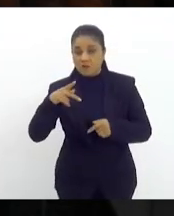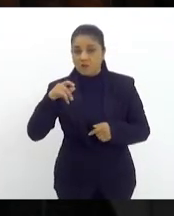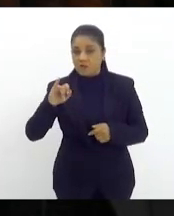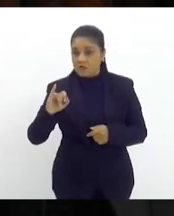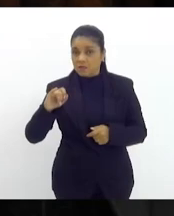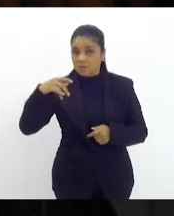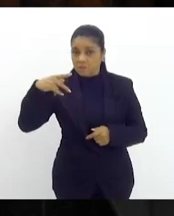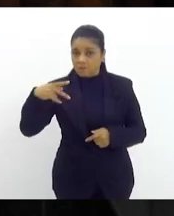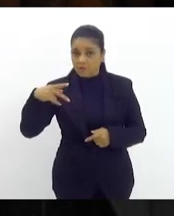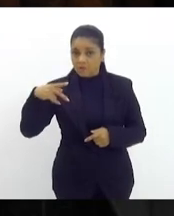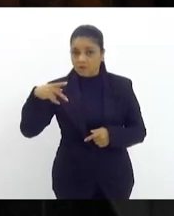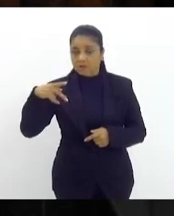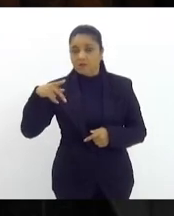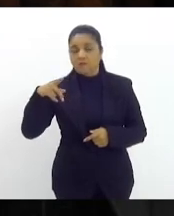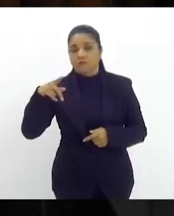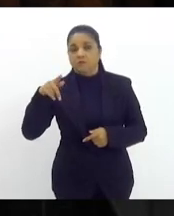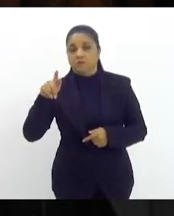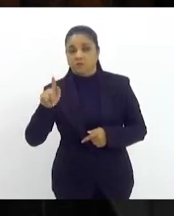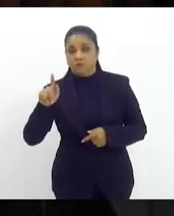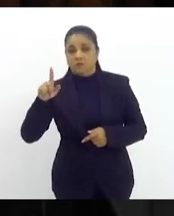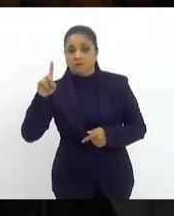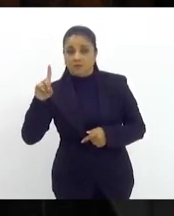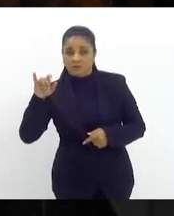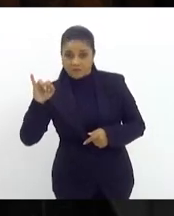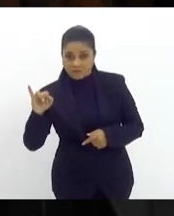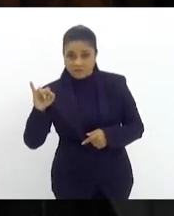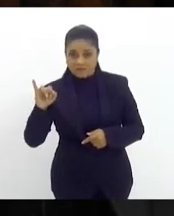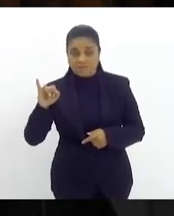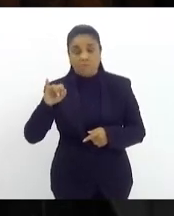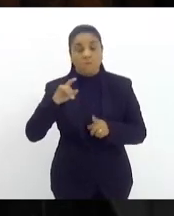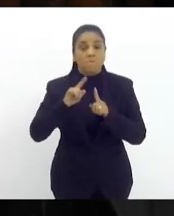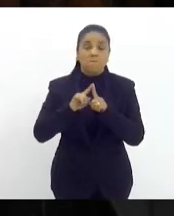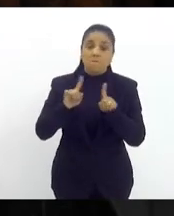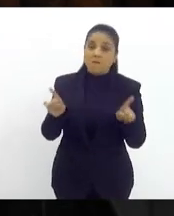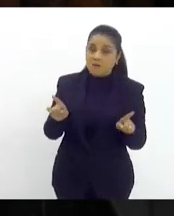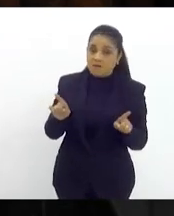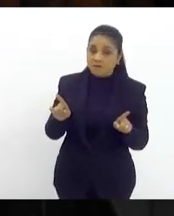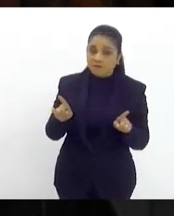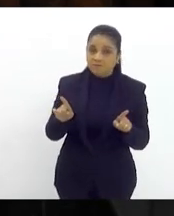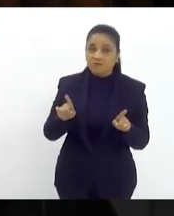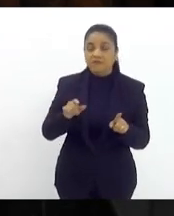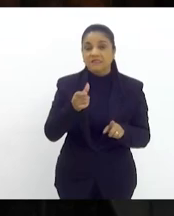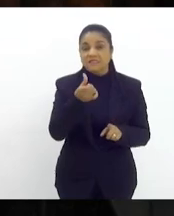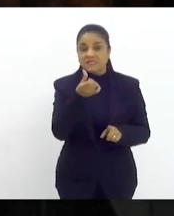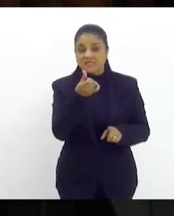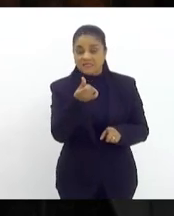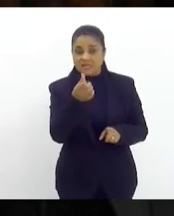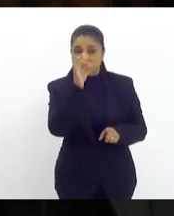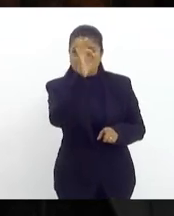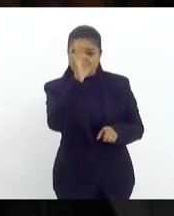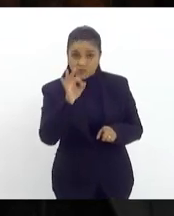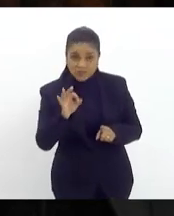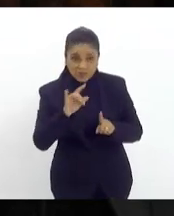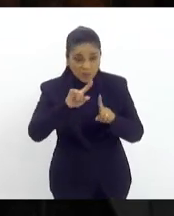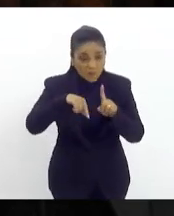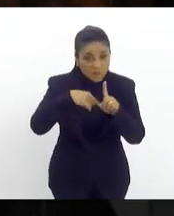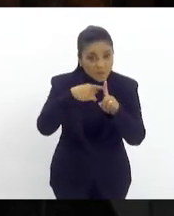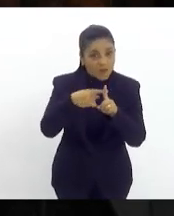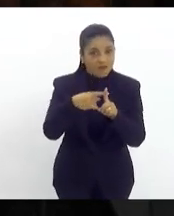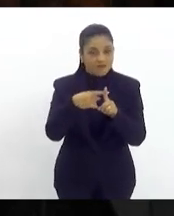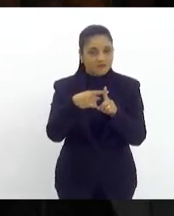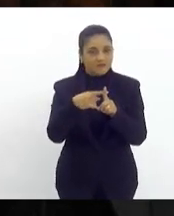mas mais né mas não é mais 6% de juros